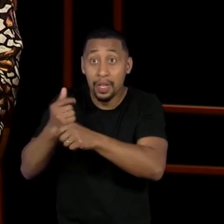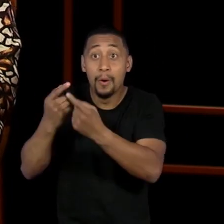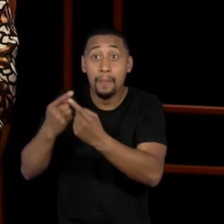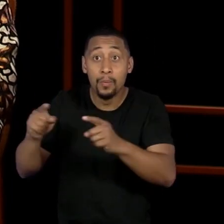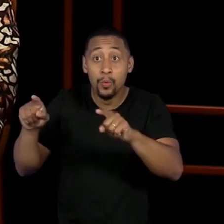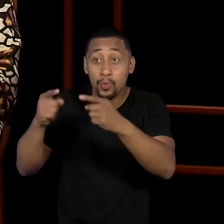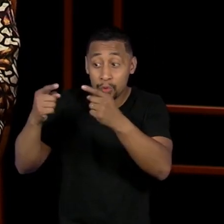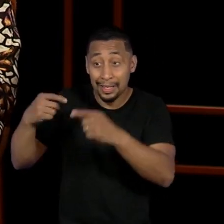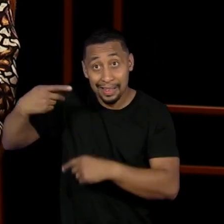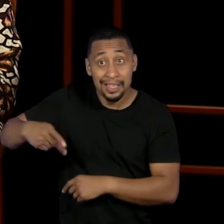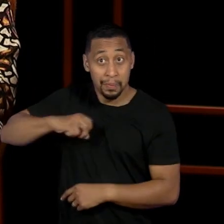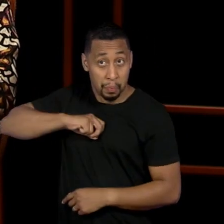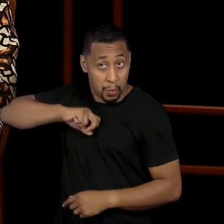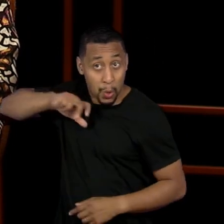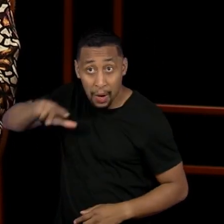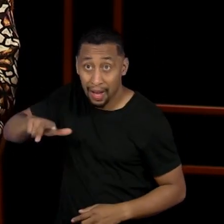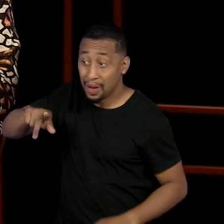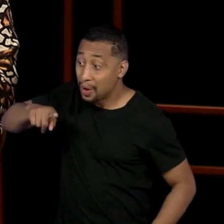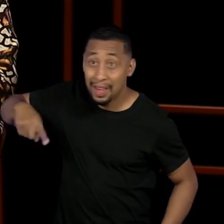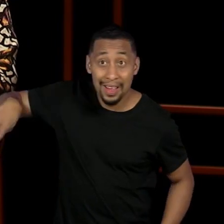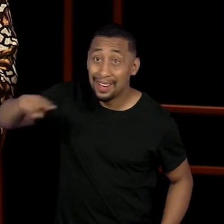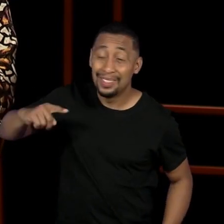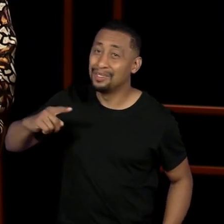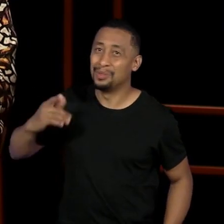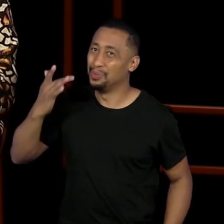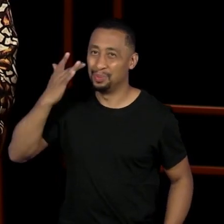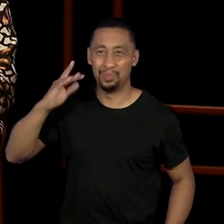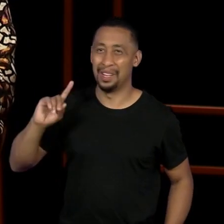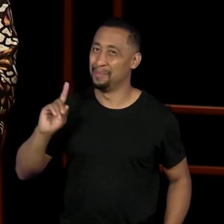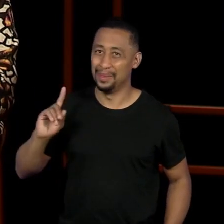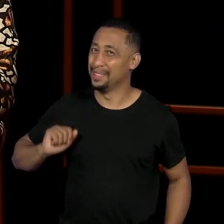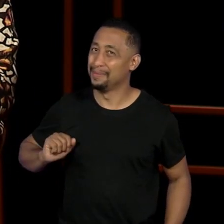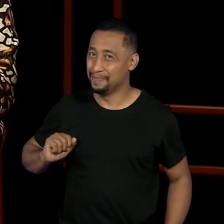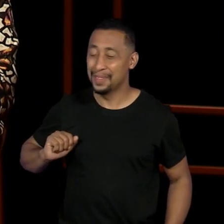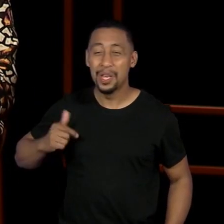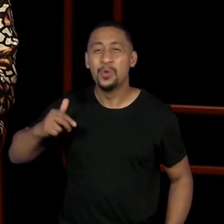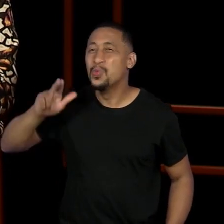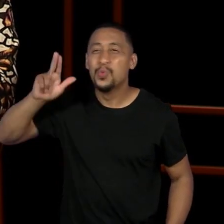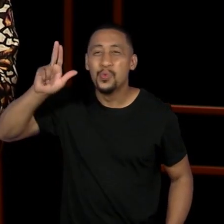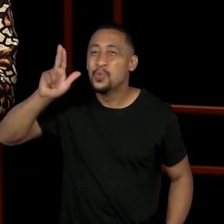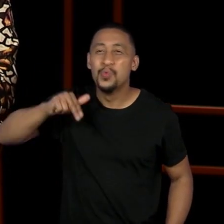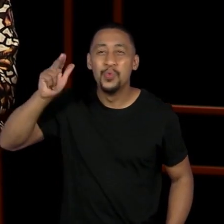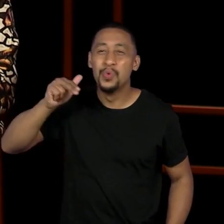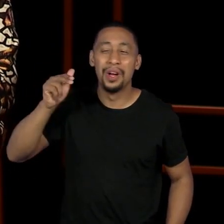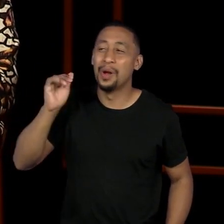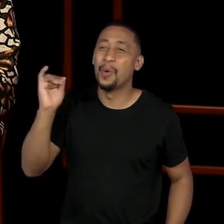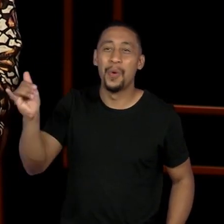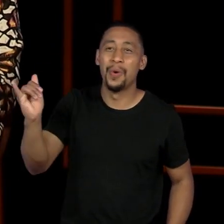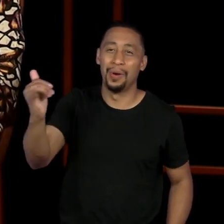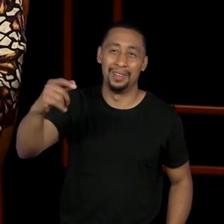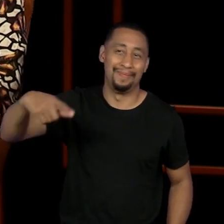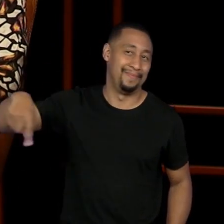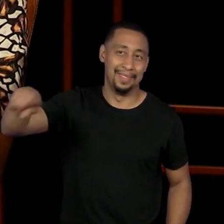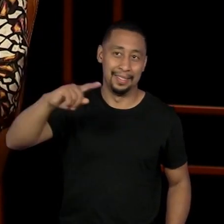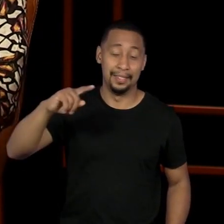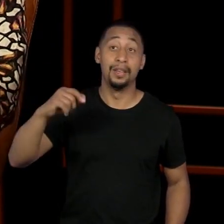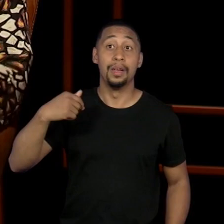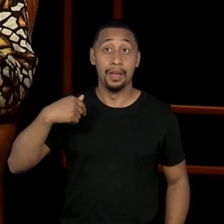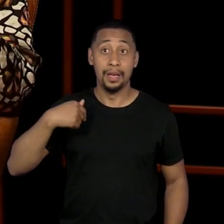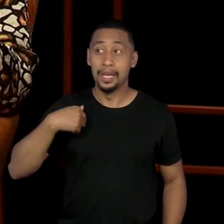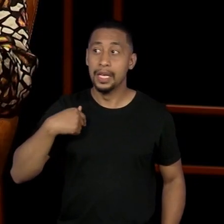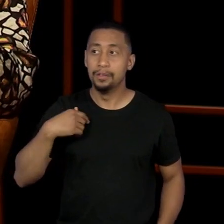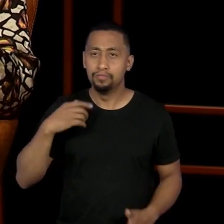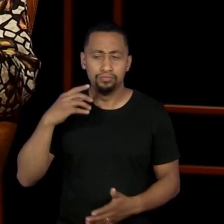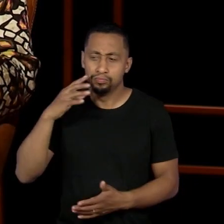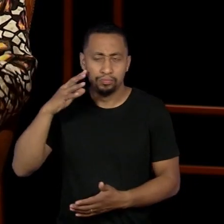nem o Chico, nem ninguém sabe dessa doença. Eu nunca cheguei ao Brasil, e isso é uma coisa que eu acho que